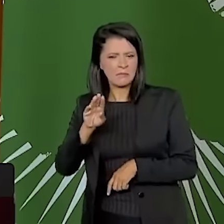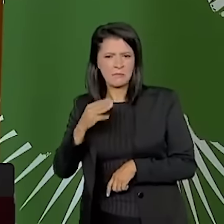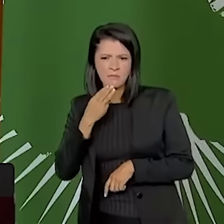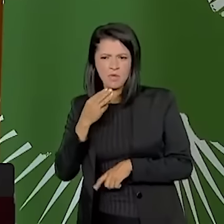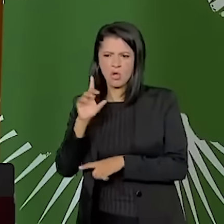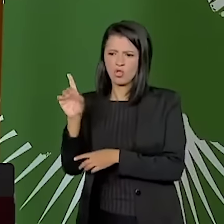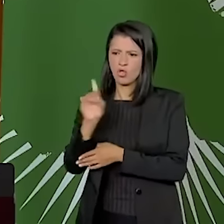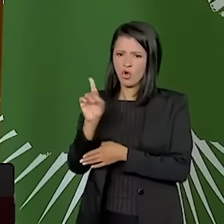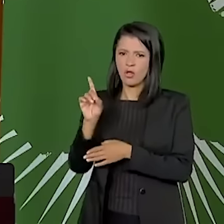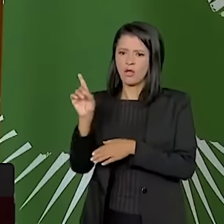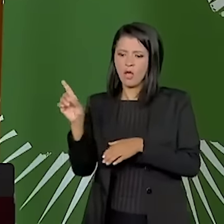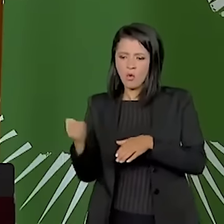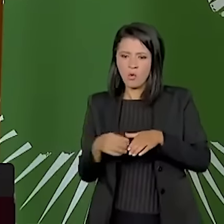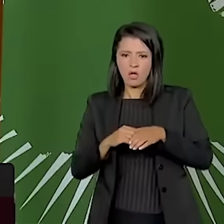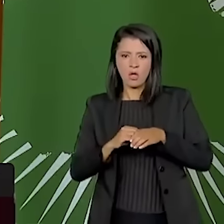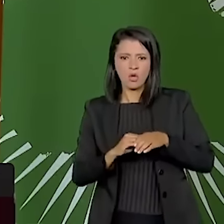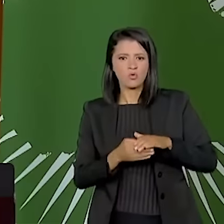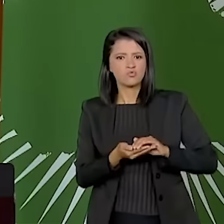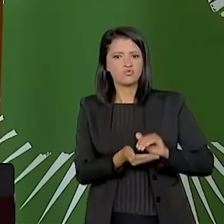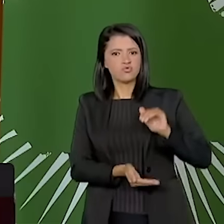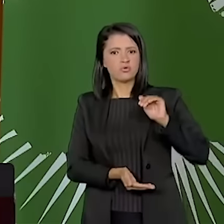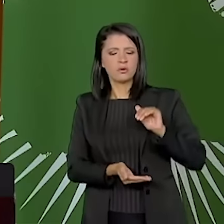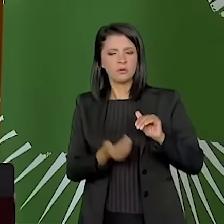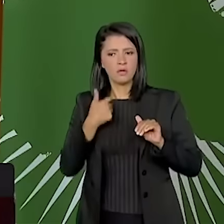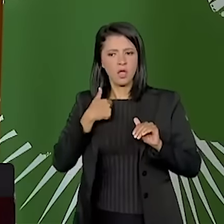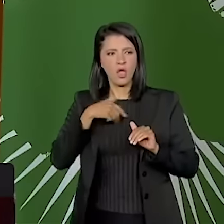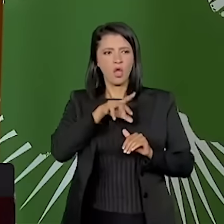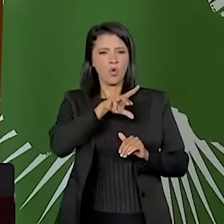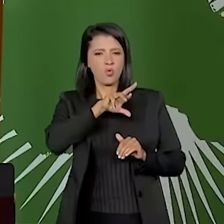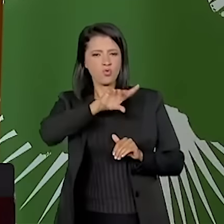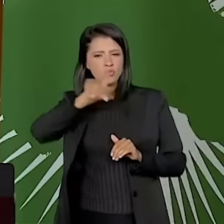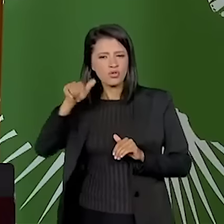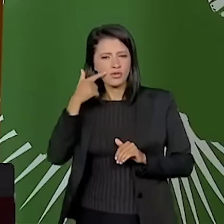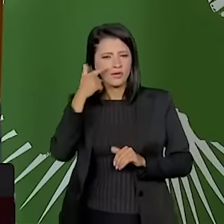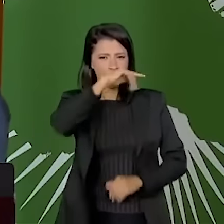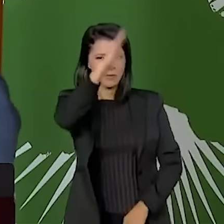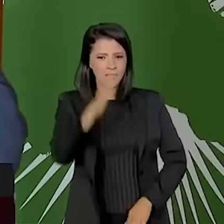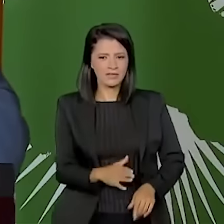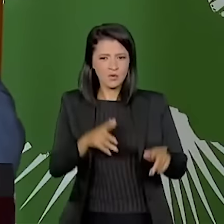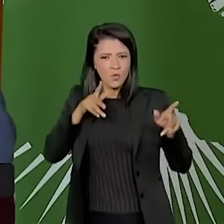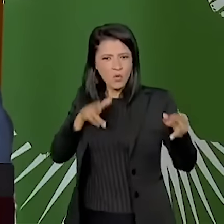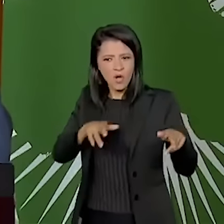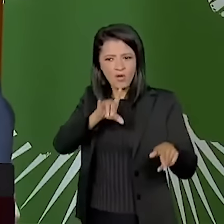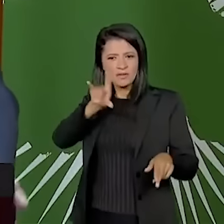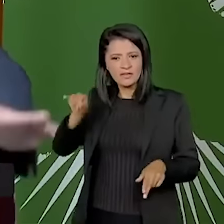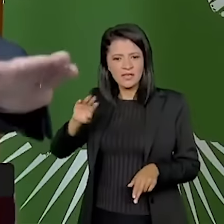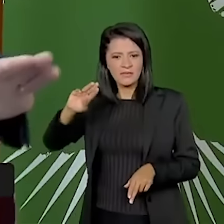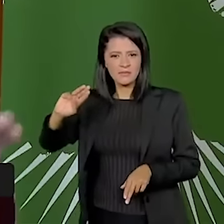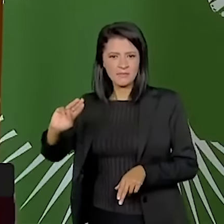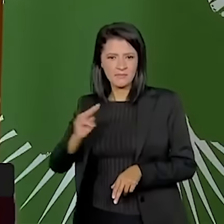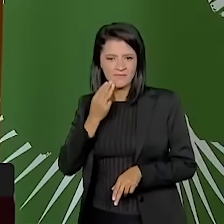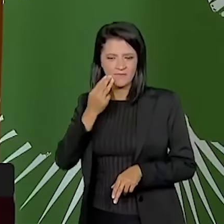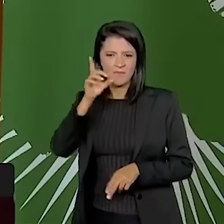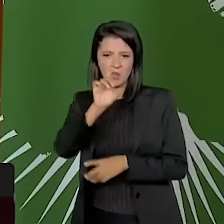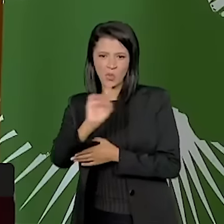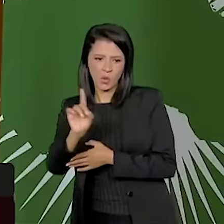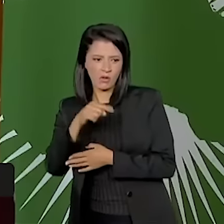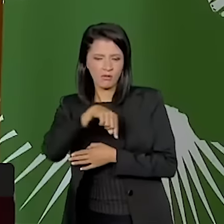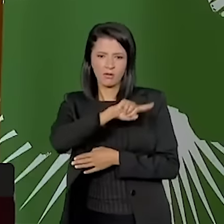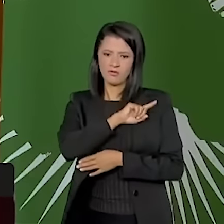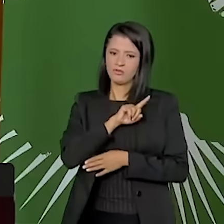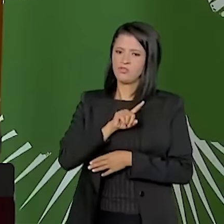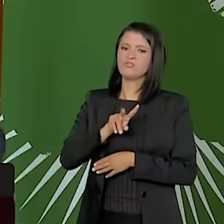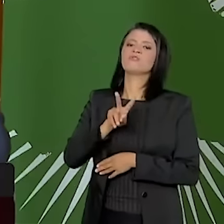eu fiquei pensando, podia que o Brasil conseguir fazer uma reserva de 100 bilhões de dólares, a gente vai estar muito,